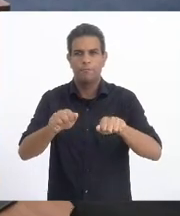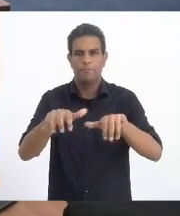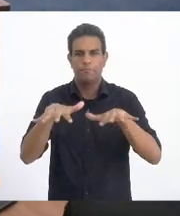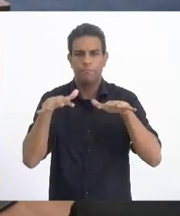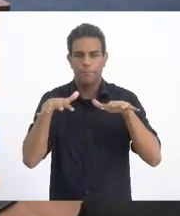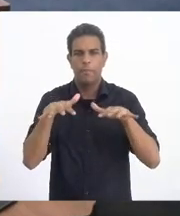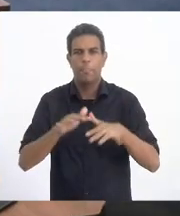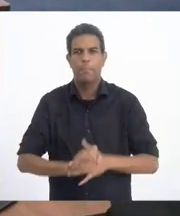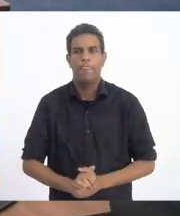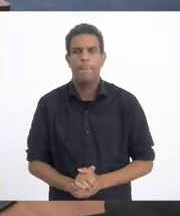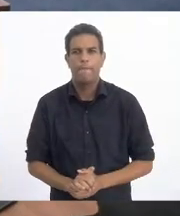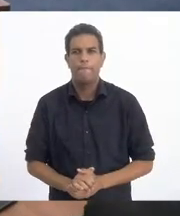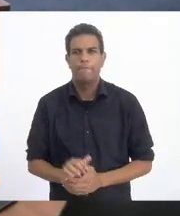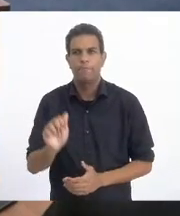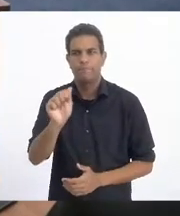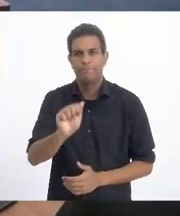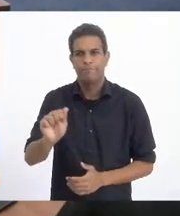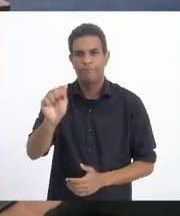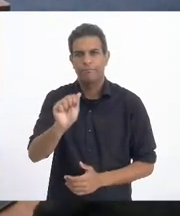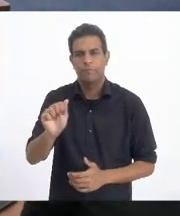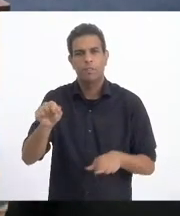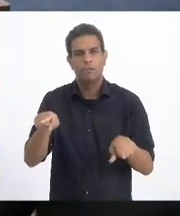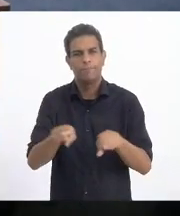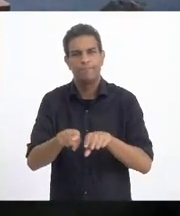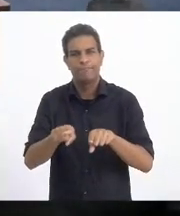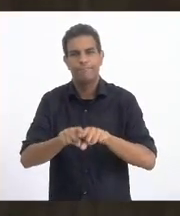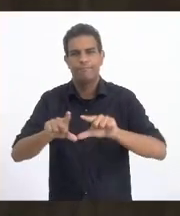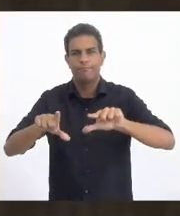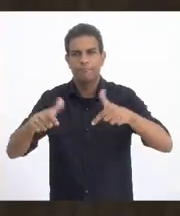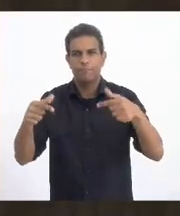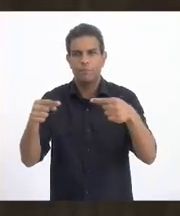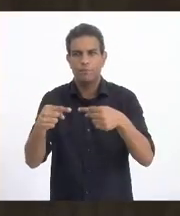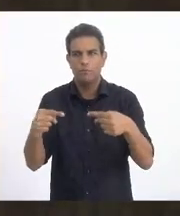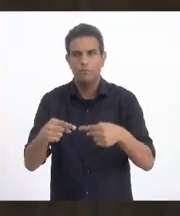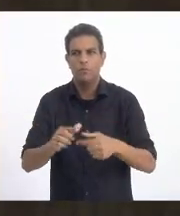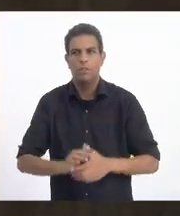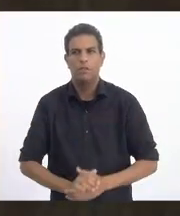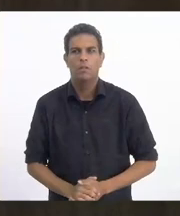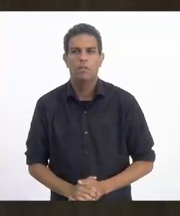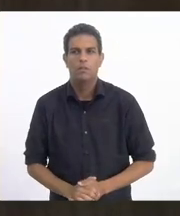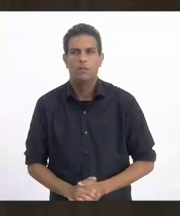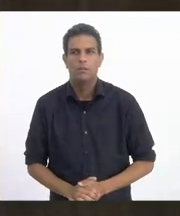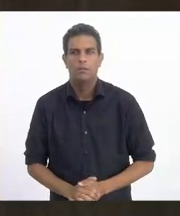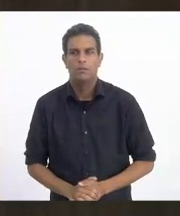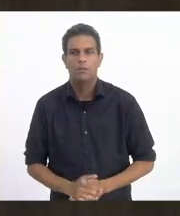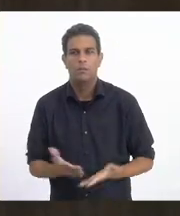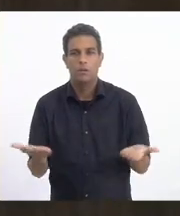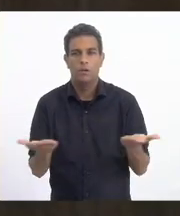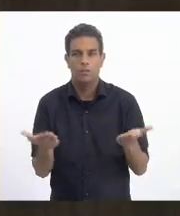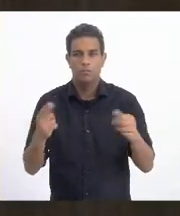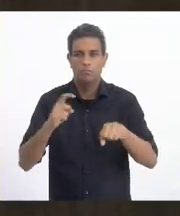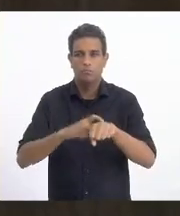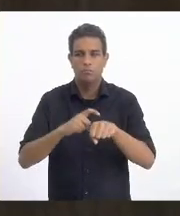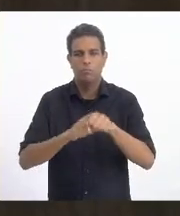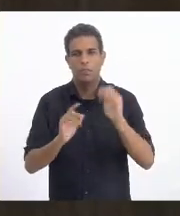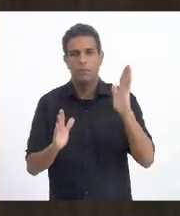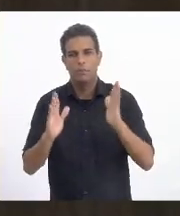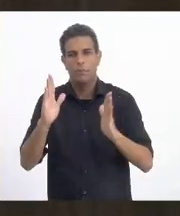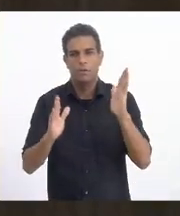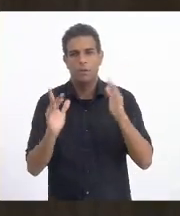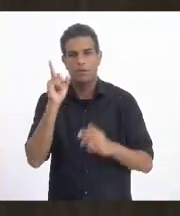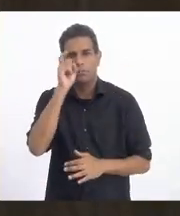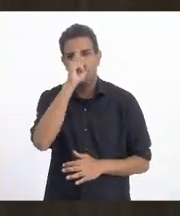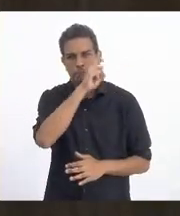Aspra já se encontra aqui presente, como está sempre, nós temos... estão passando por uma fase difícil, perdemos